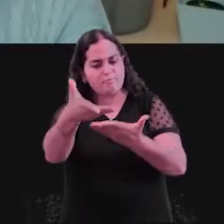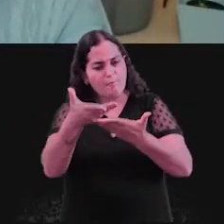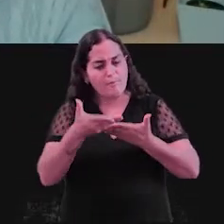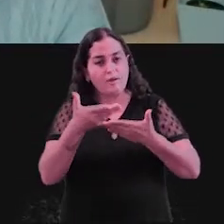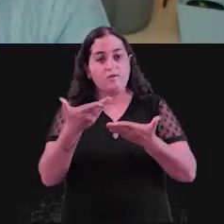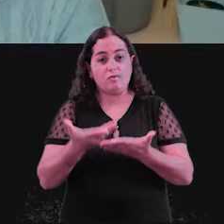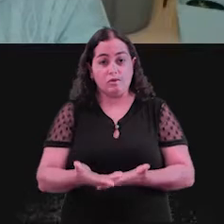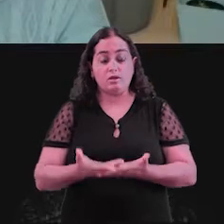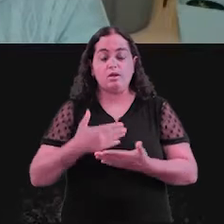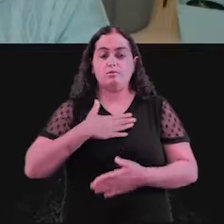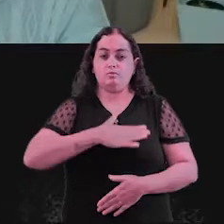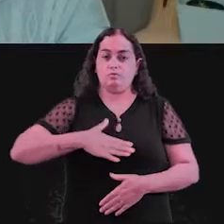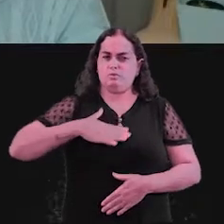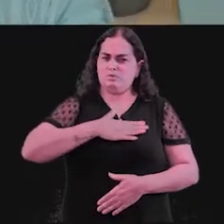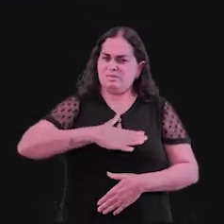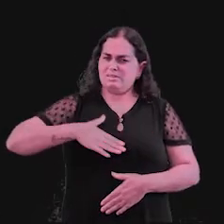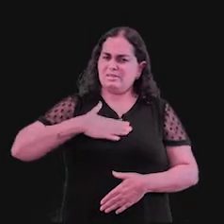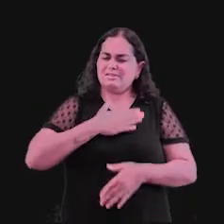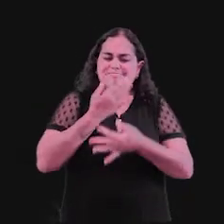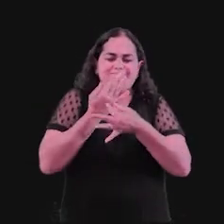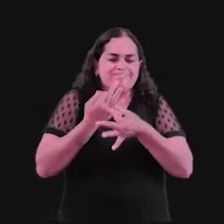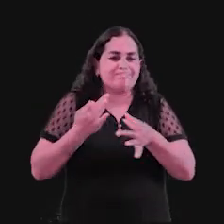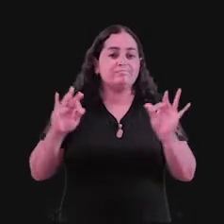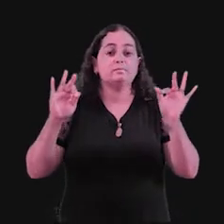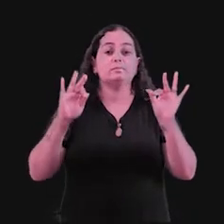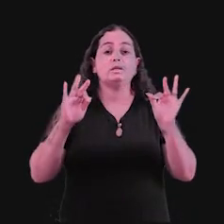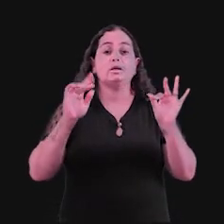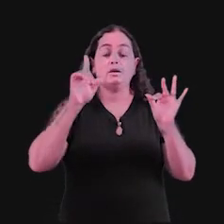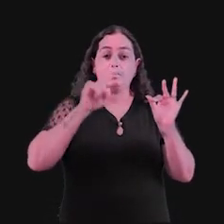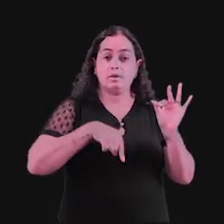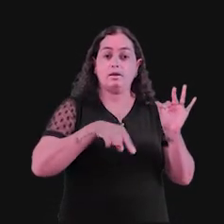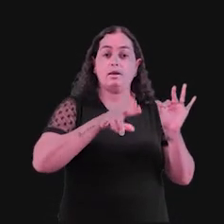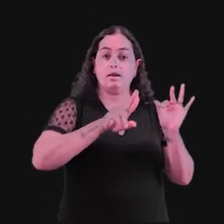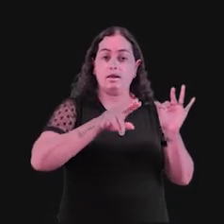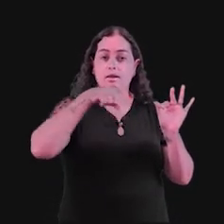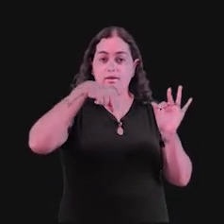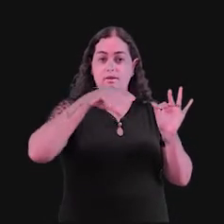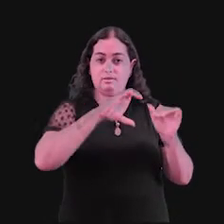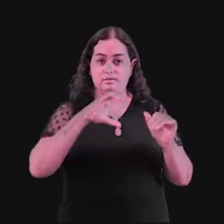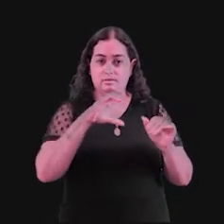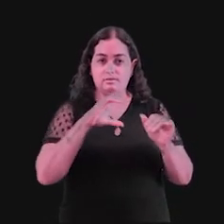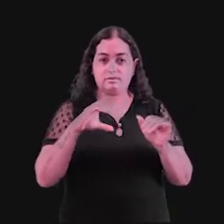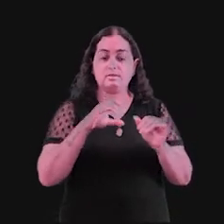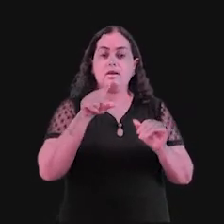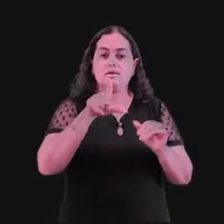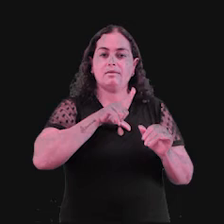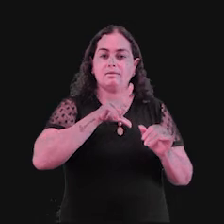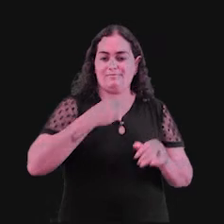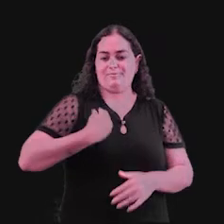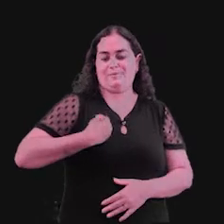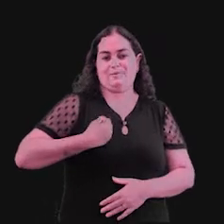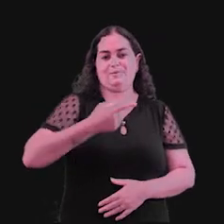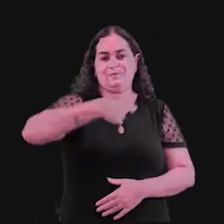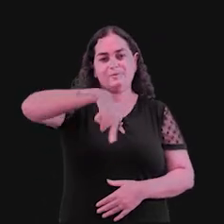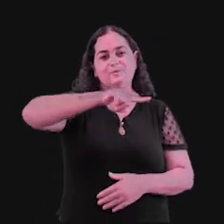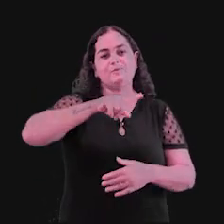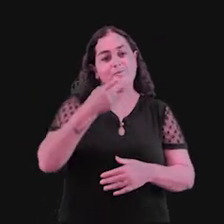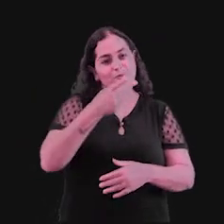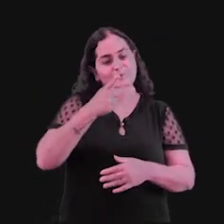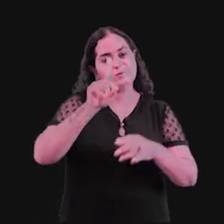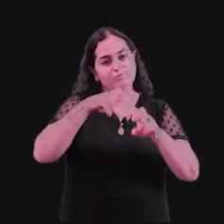muitíssimo bem-vindas. Uma satisfação imensa para a RNCC contar com a participação de vocês nesta